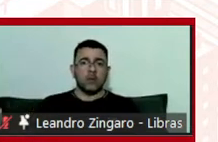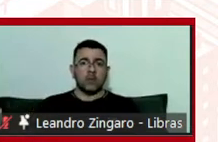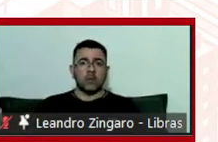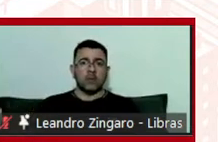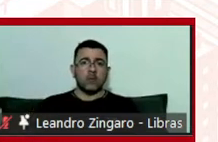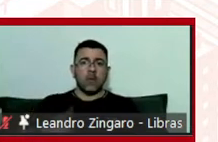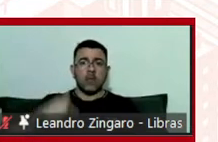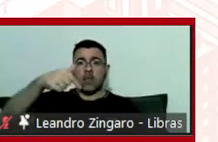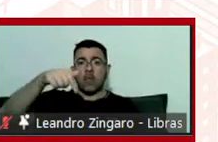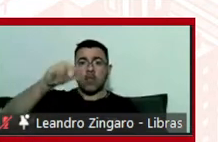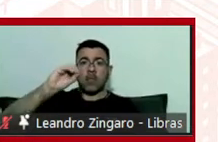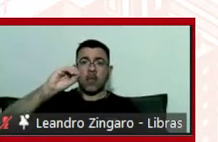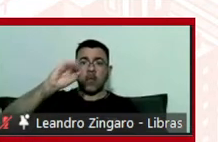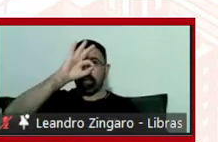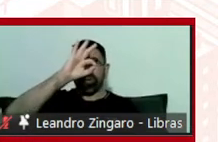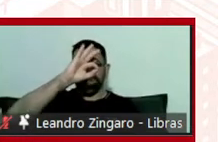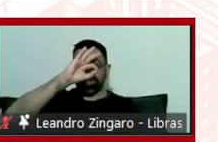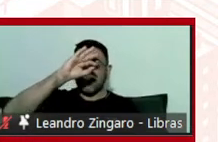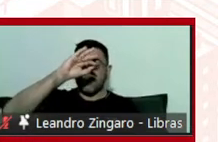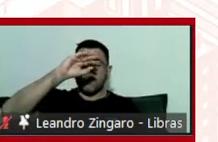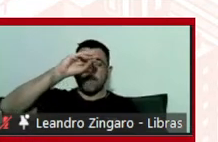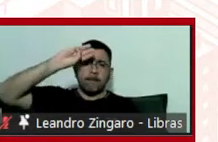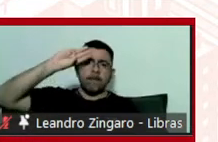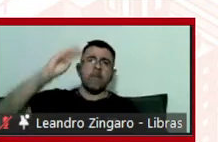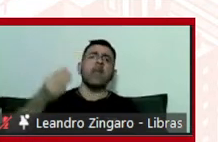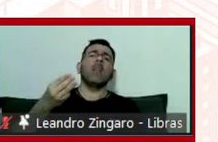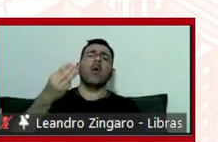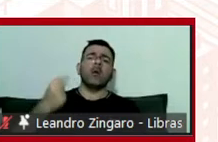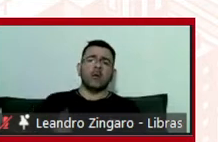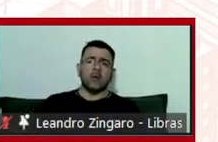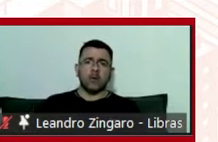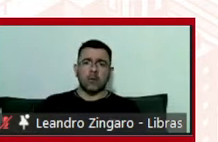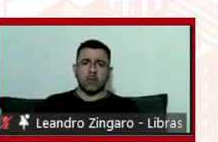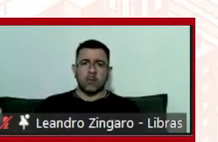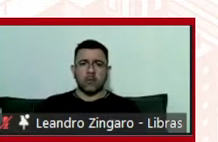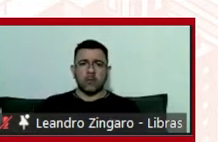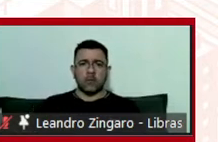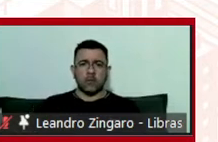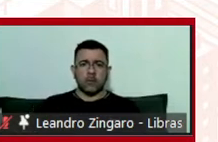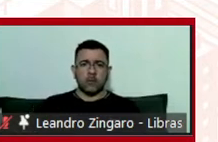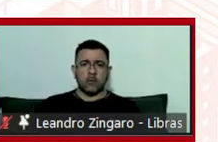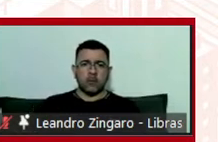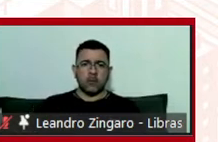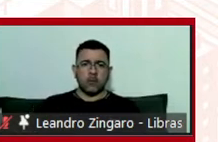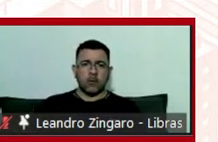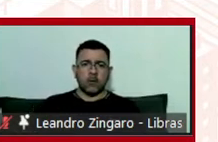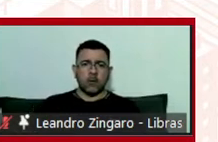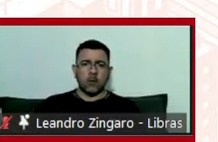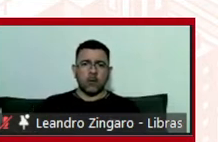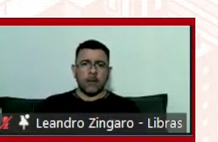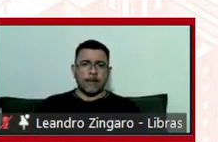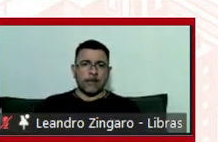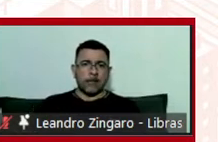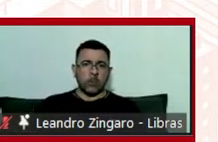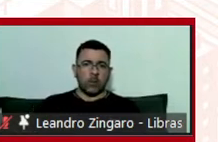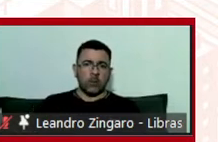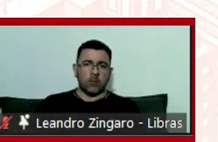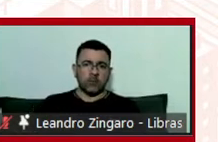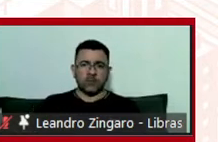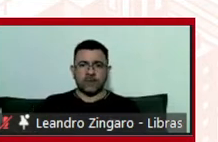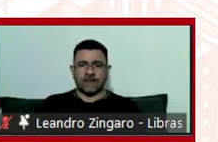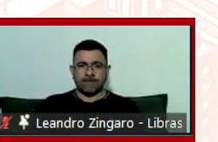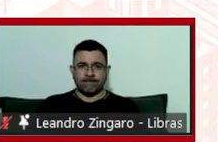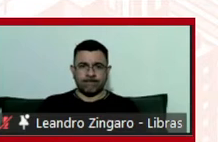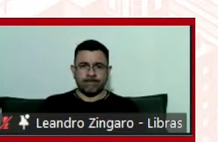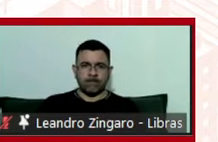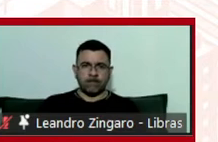de reais que são decididos e que há uma validação de dado para tomar essa solução e essa decisão então isso dá